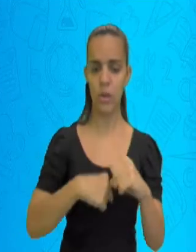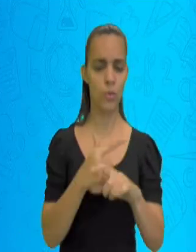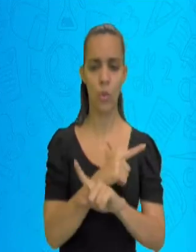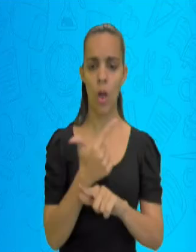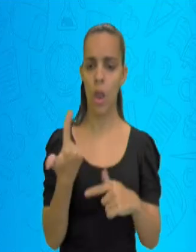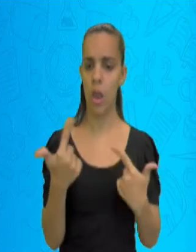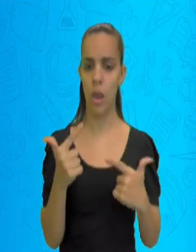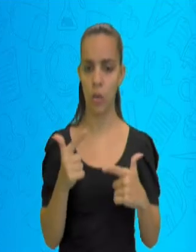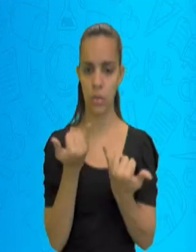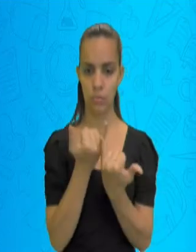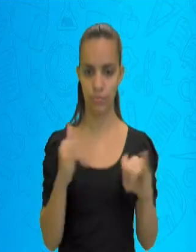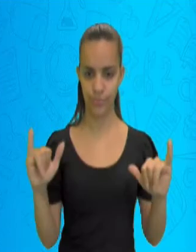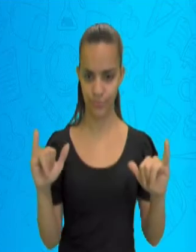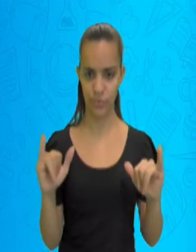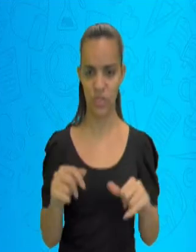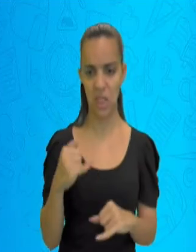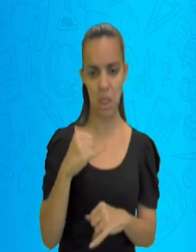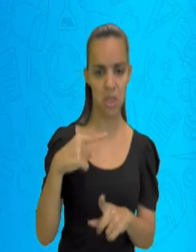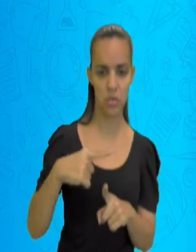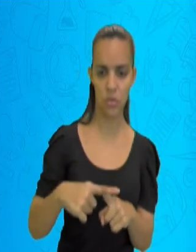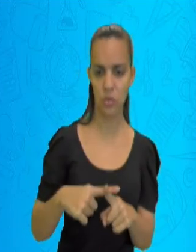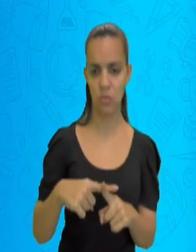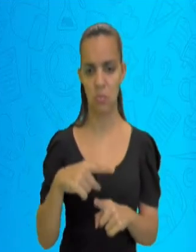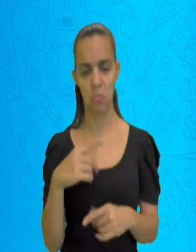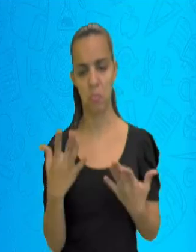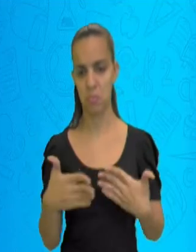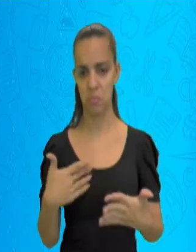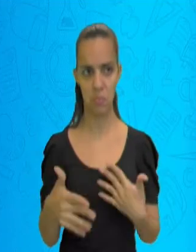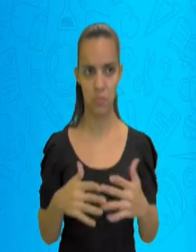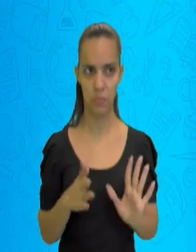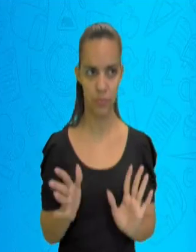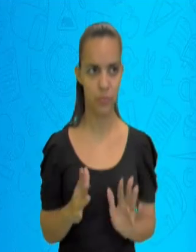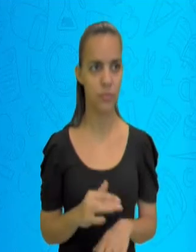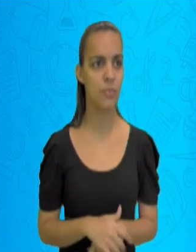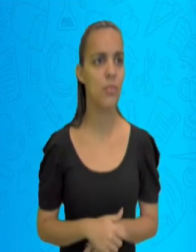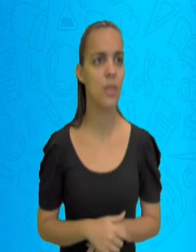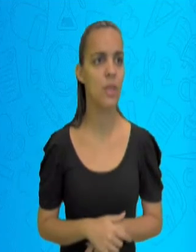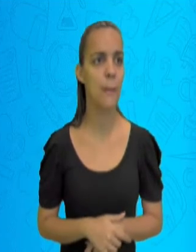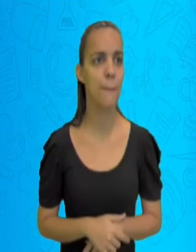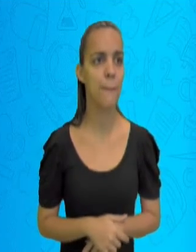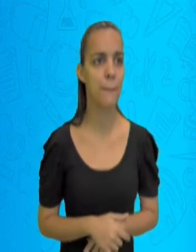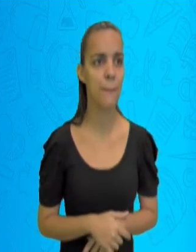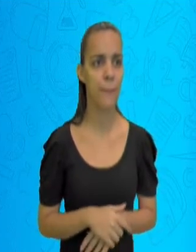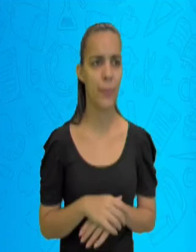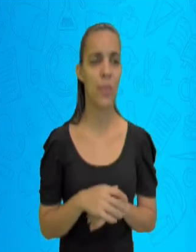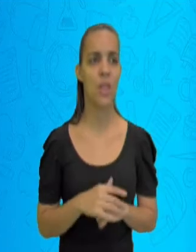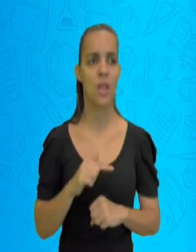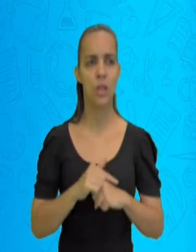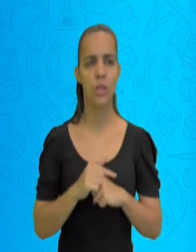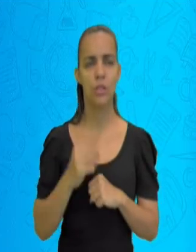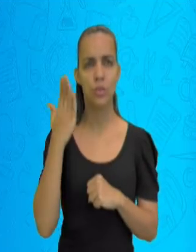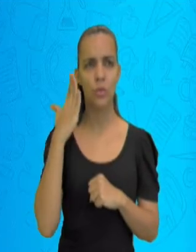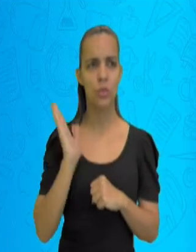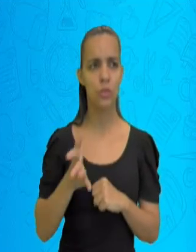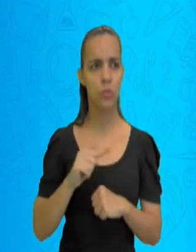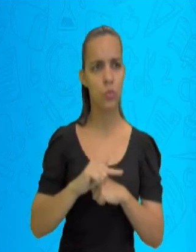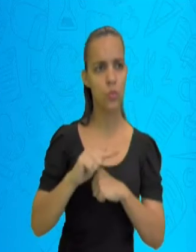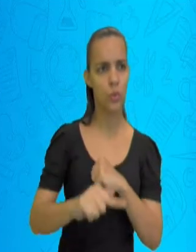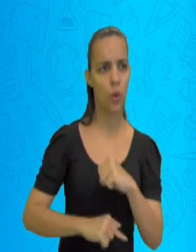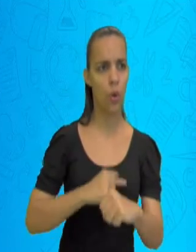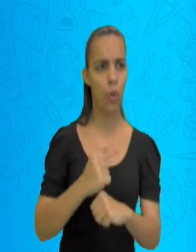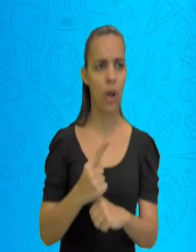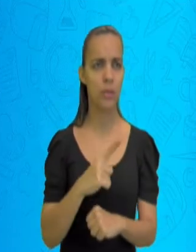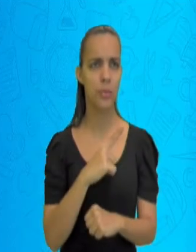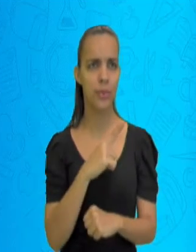aí, Rutherford organizou, já que o átomo possui partículas